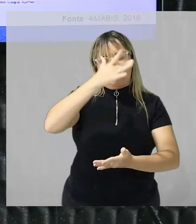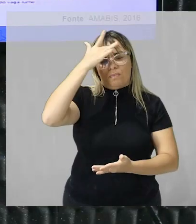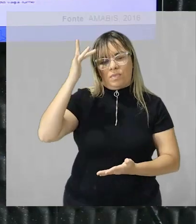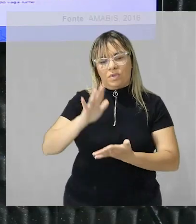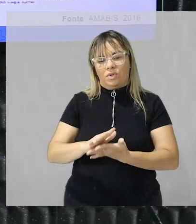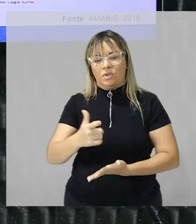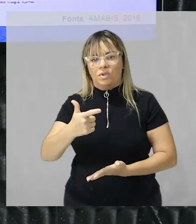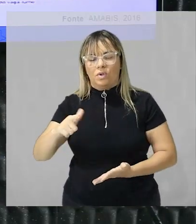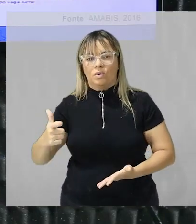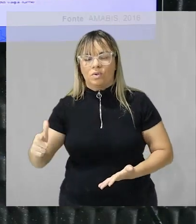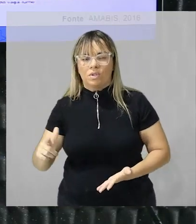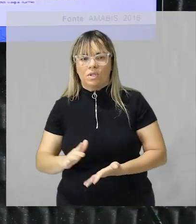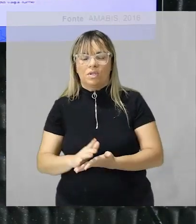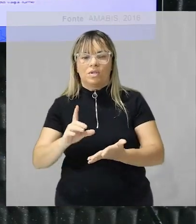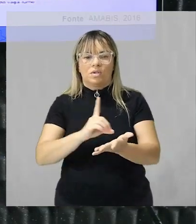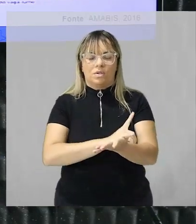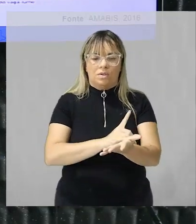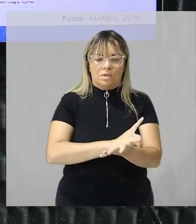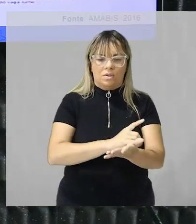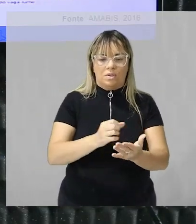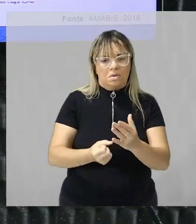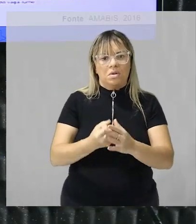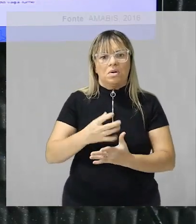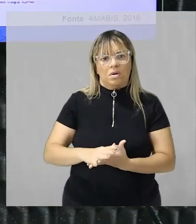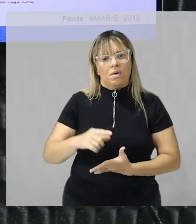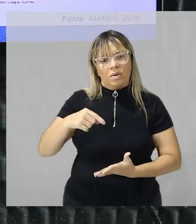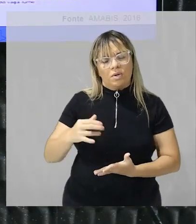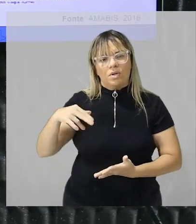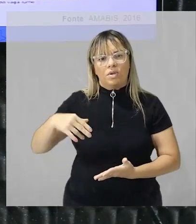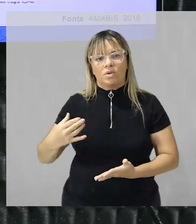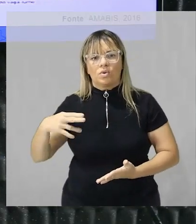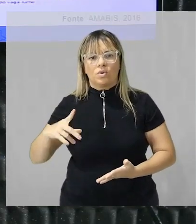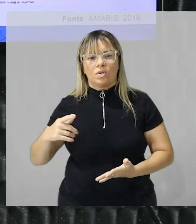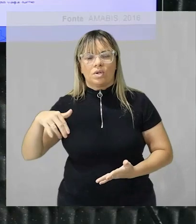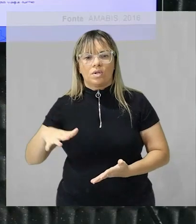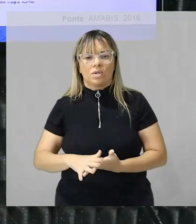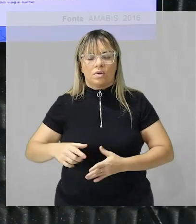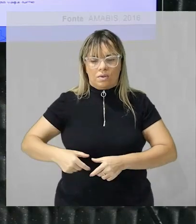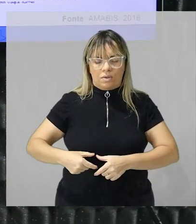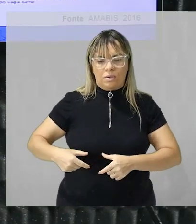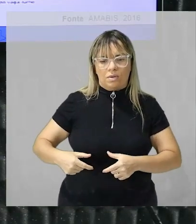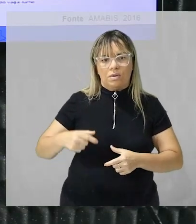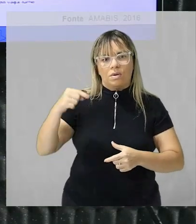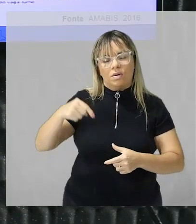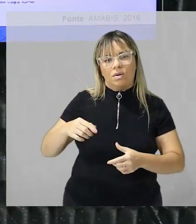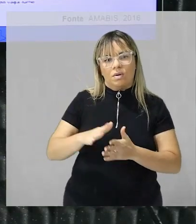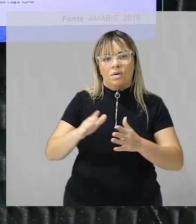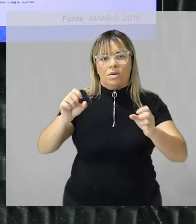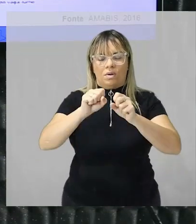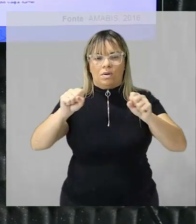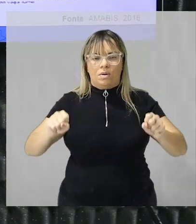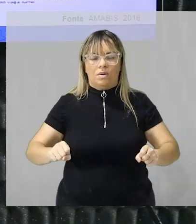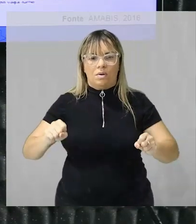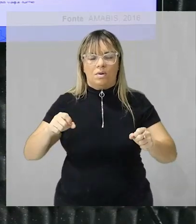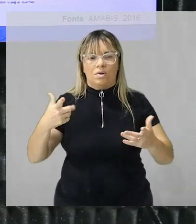têm diabetes, elas produzem a insulina pelo pâncreas, né, que é um órgão localizado no nosso sistema.